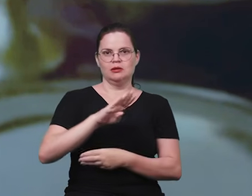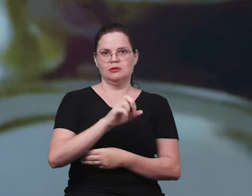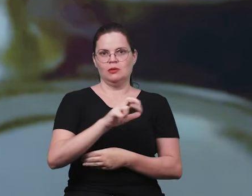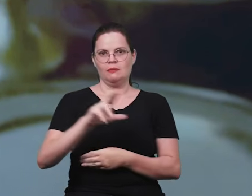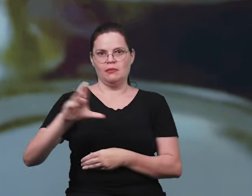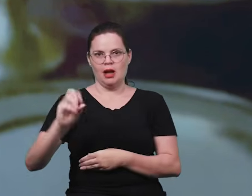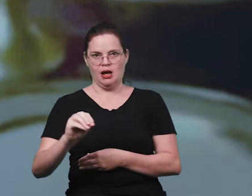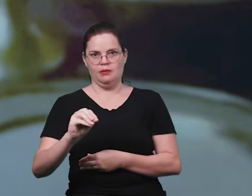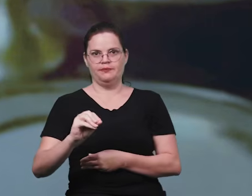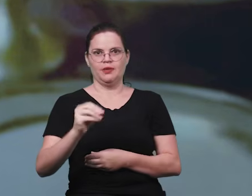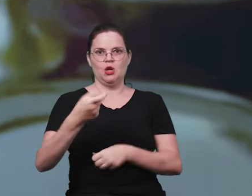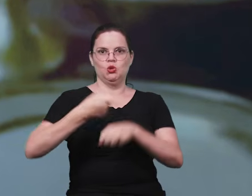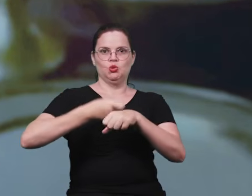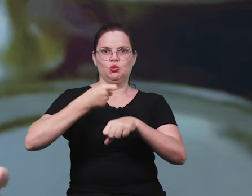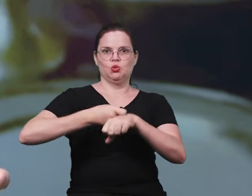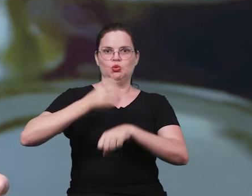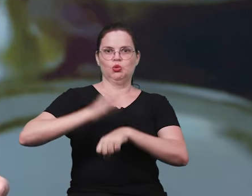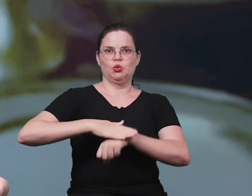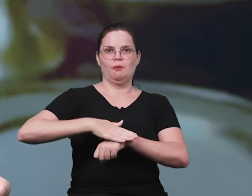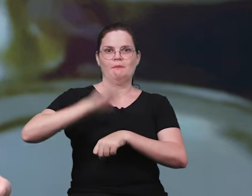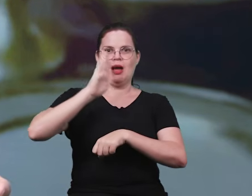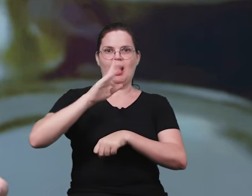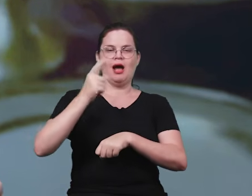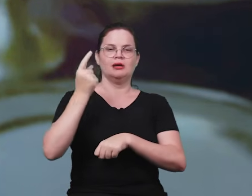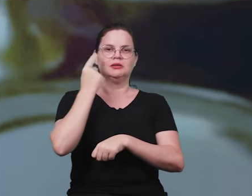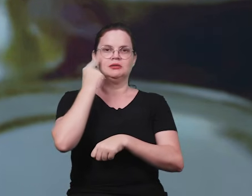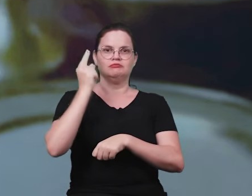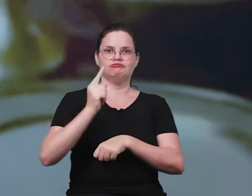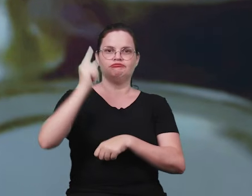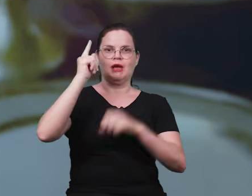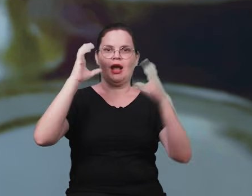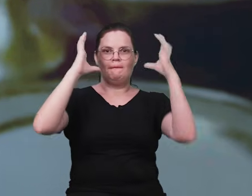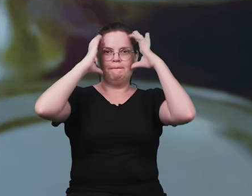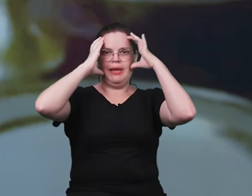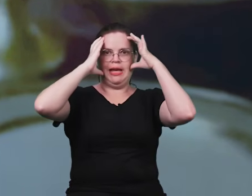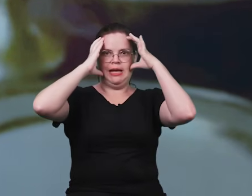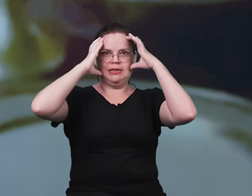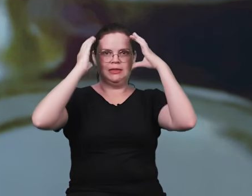isso mostra que o governo humano, por mais